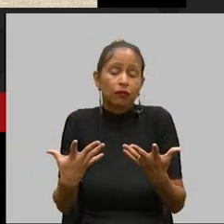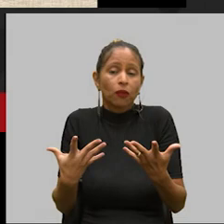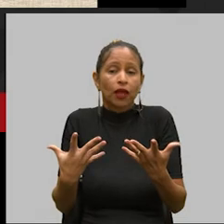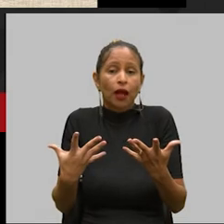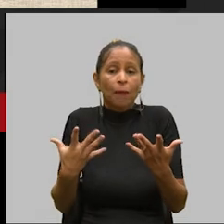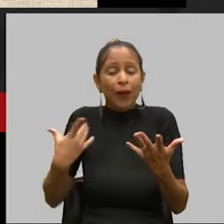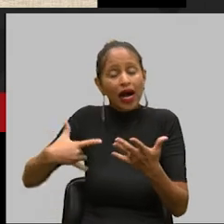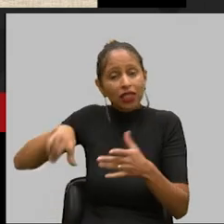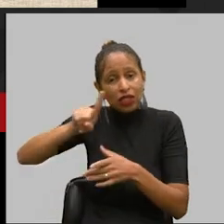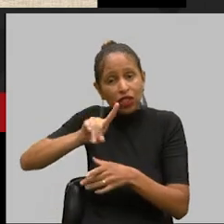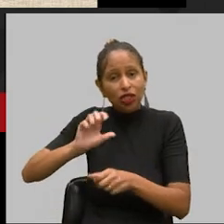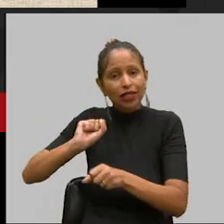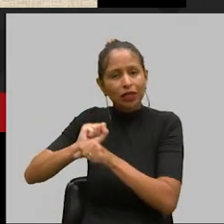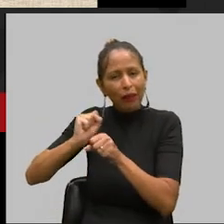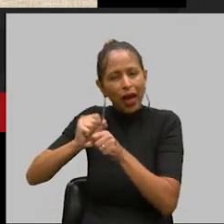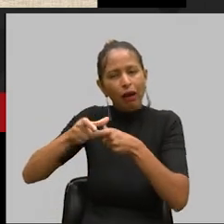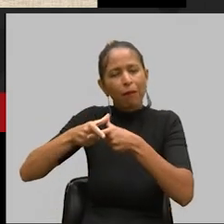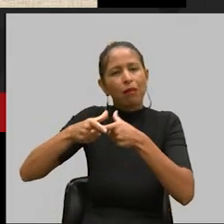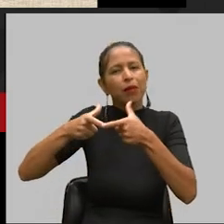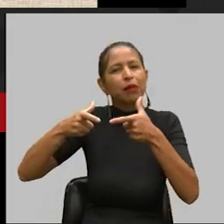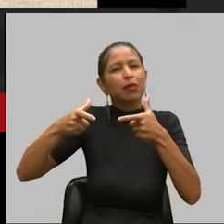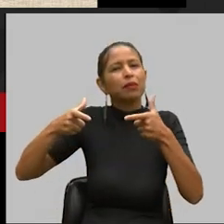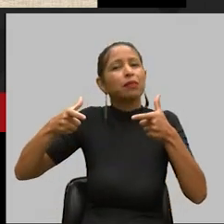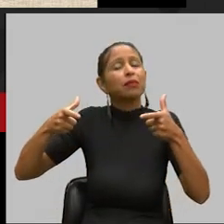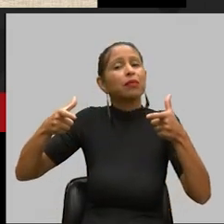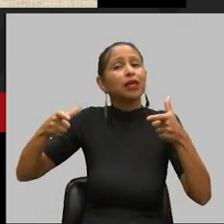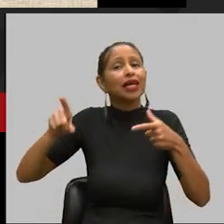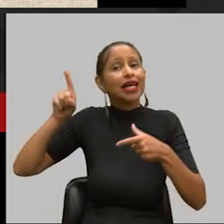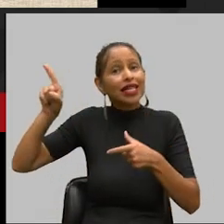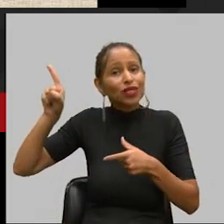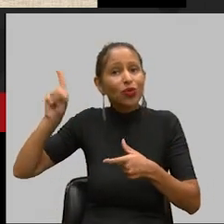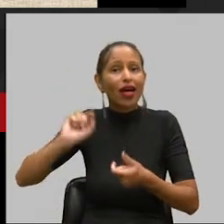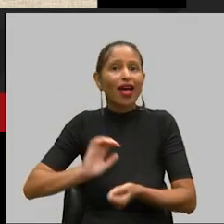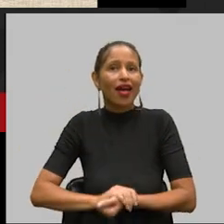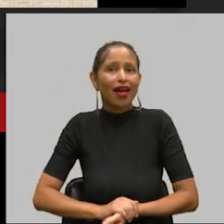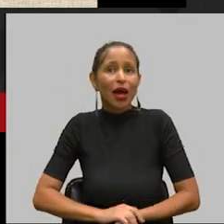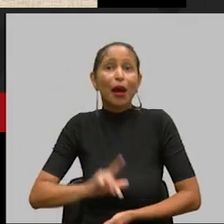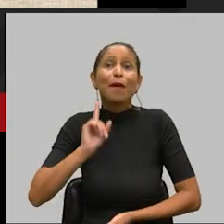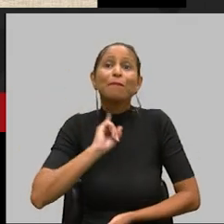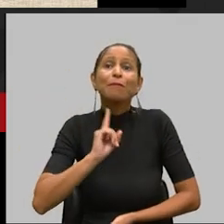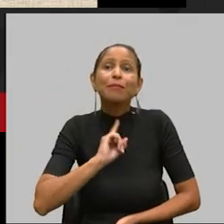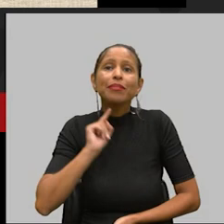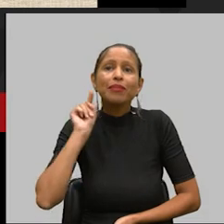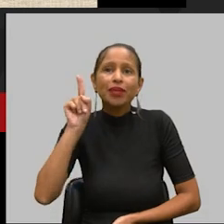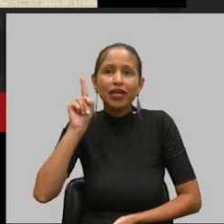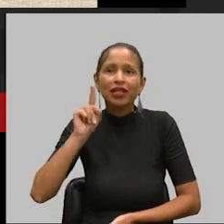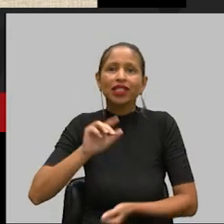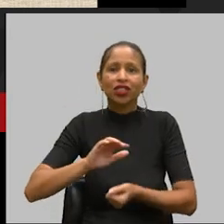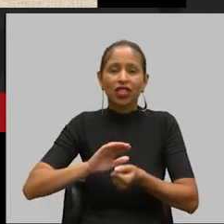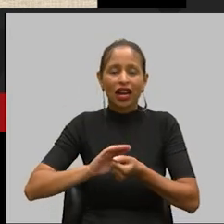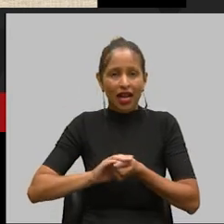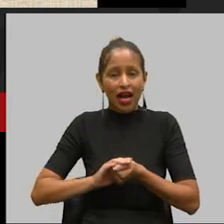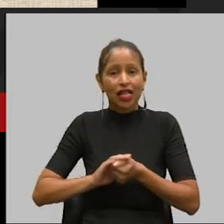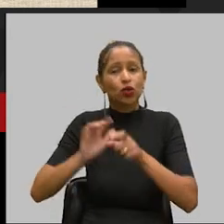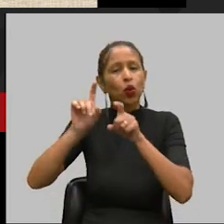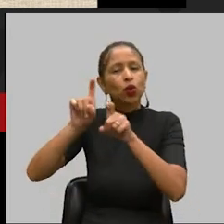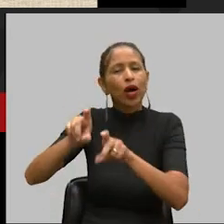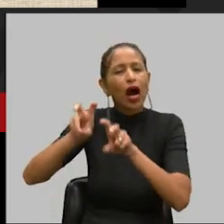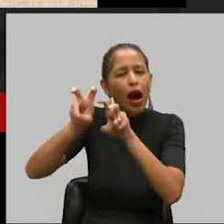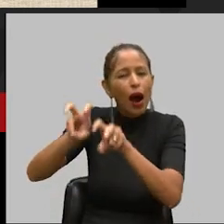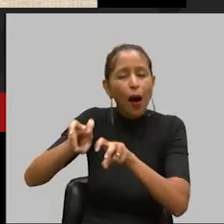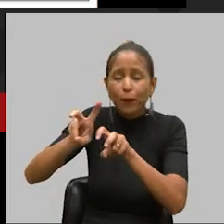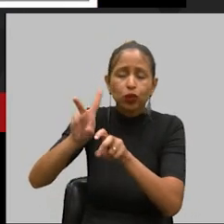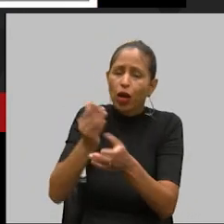espera ampliar esse essa oferta isso é o pronera então Minas Gerais não né educação do campo não é algo